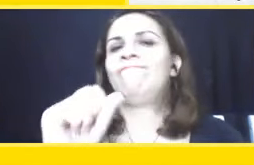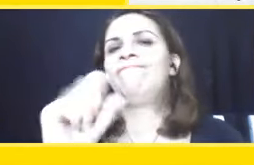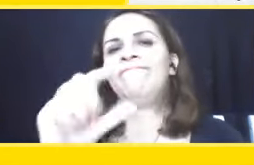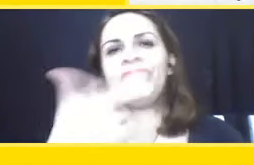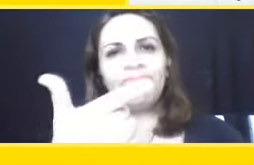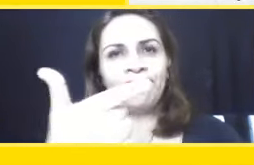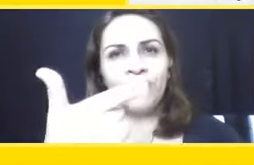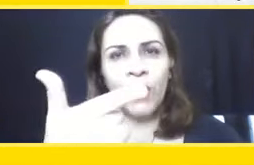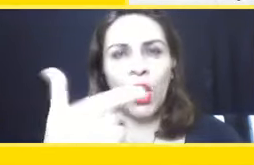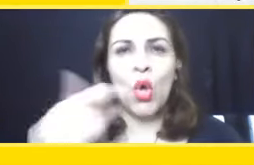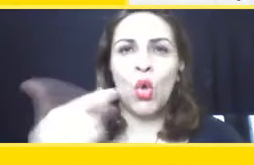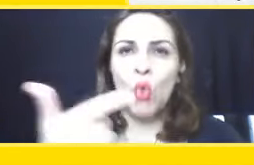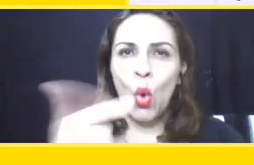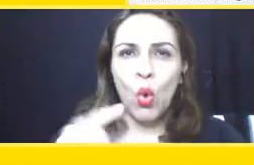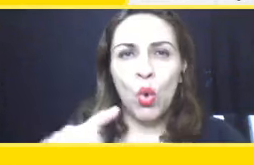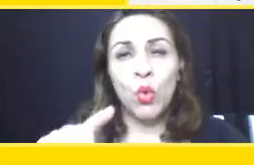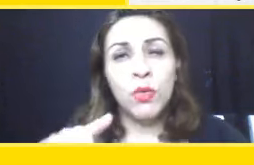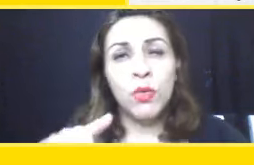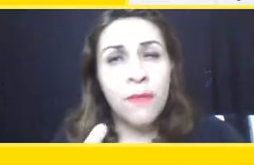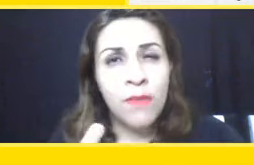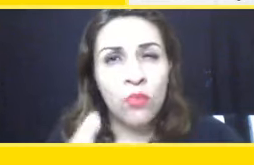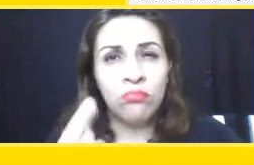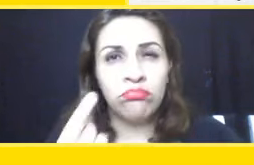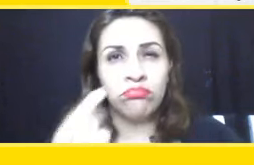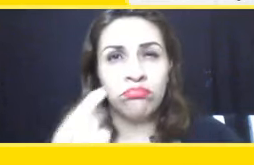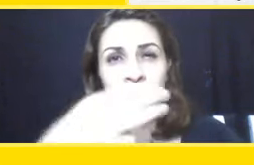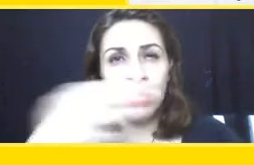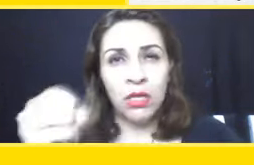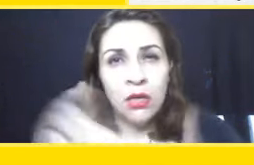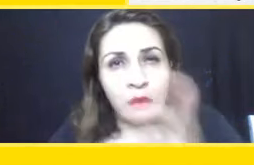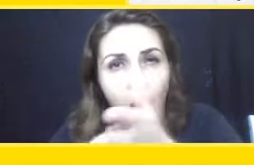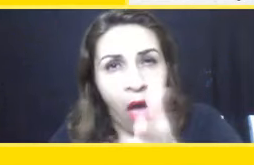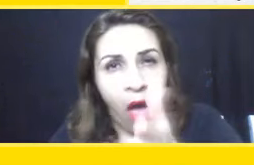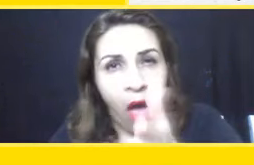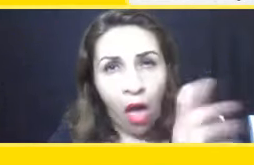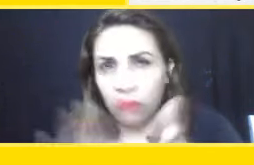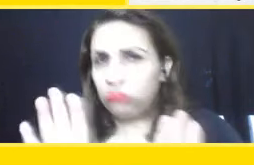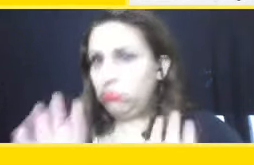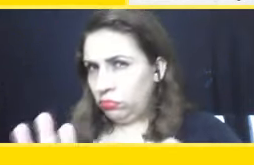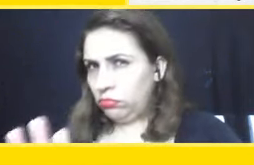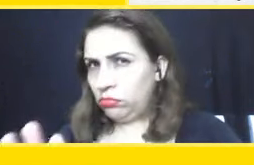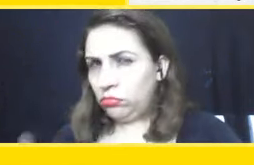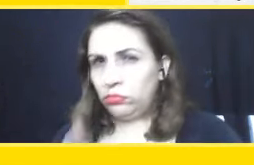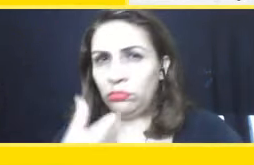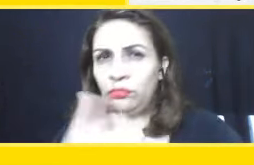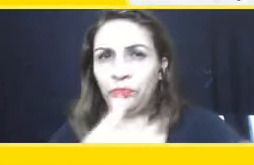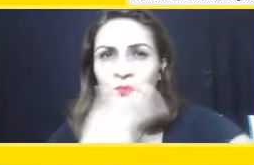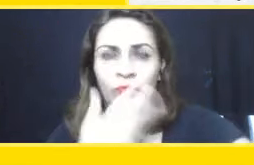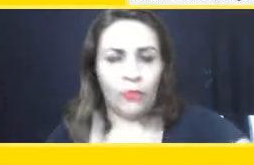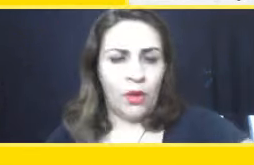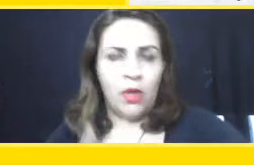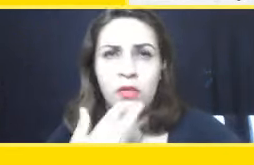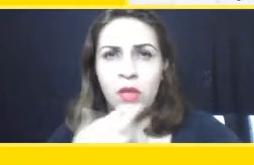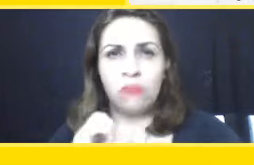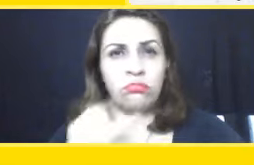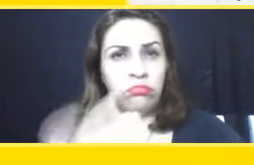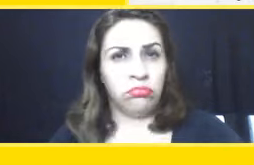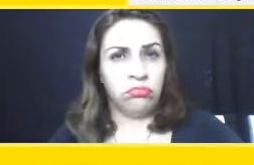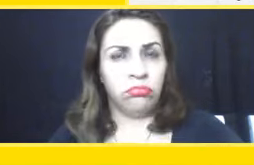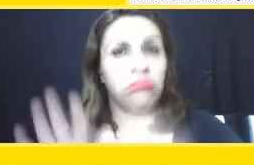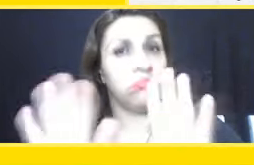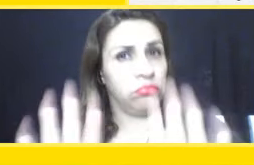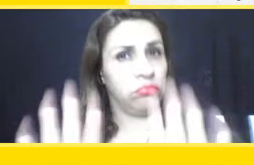12.305 em análise. O que que significa isso? Que a pessoa está em análise. Ela foi lá, diagnosticou, está com coronavírus, mas ainda